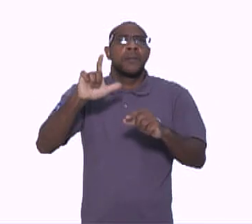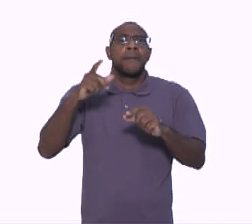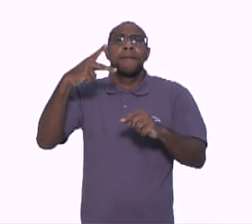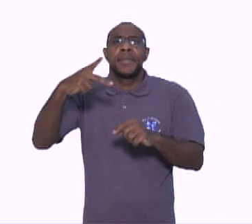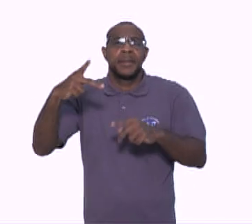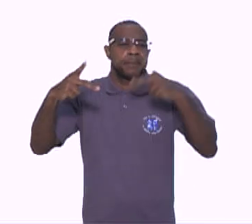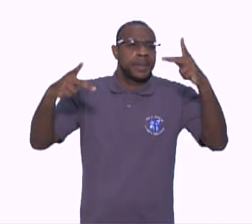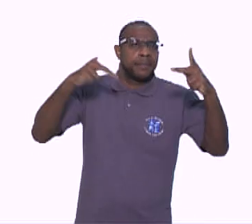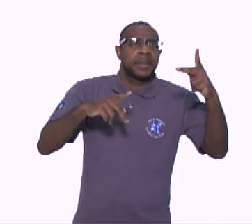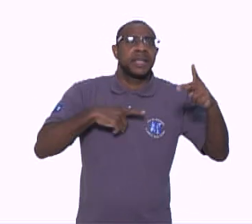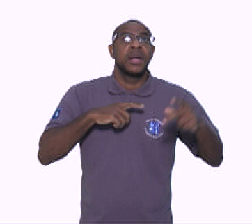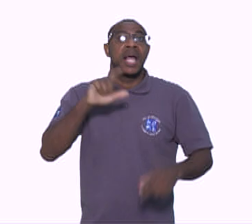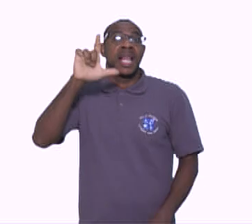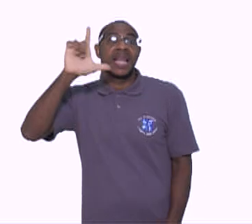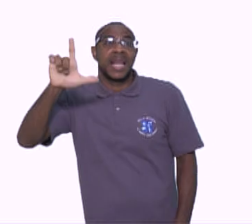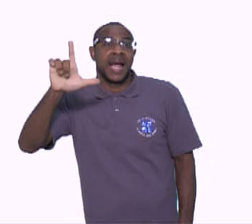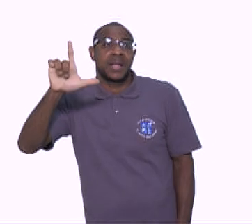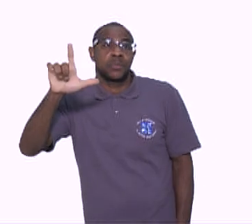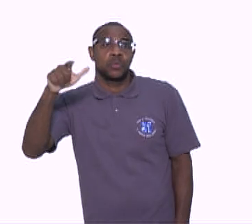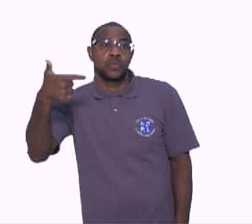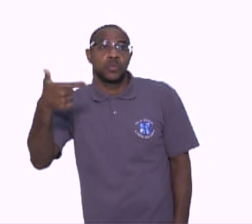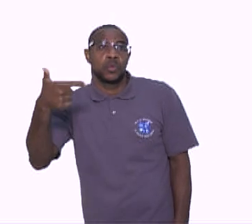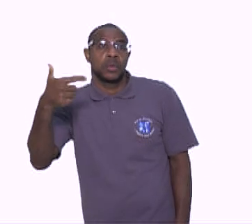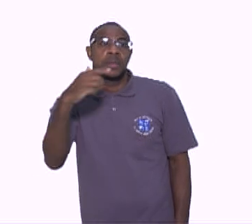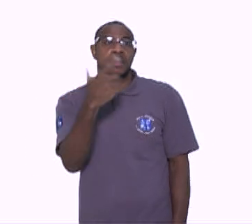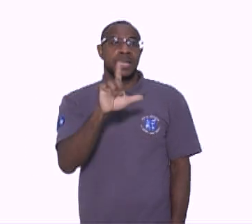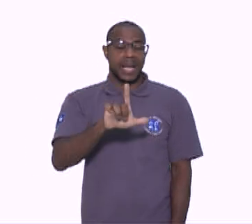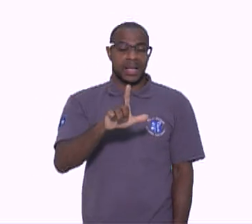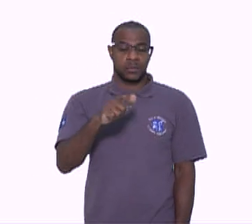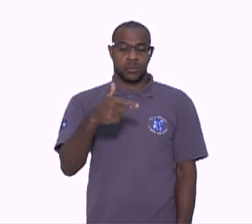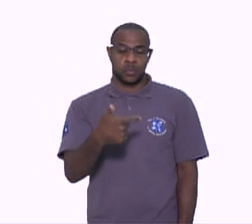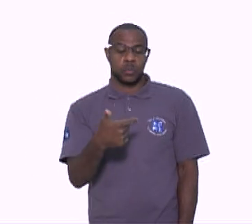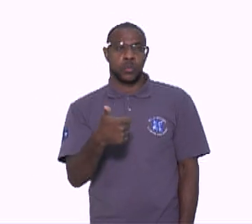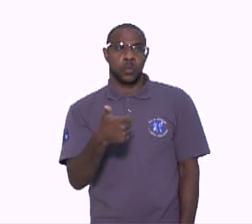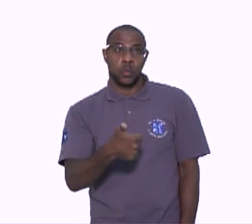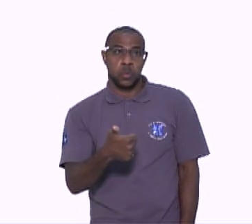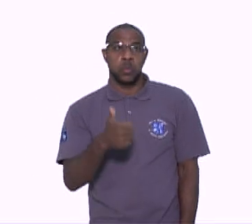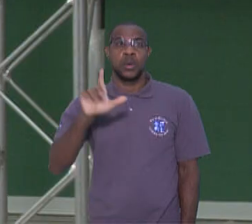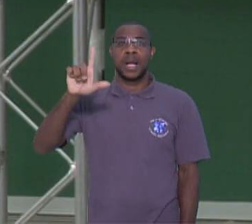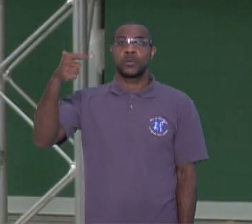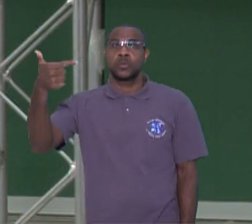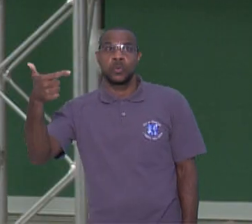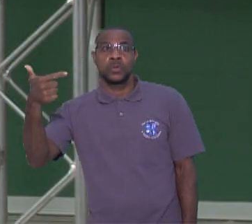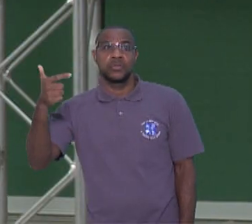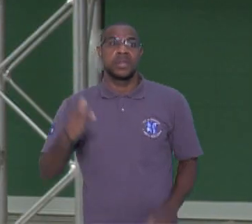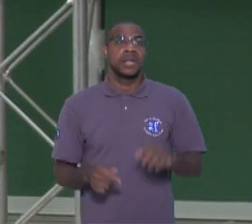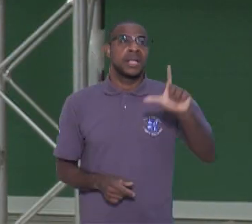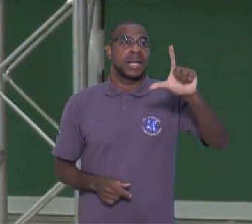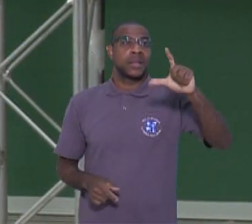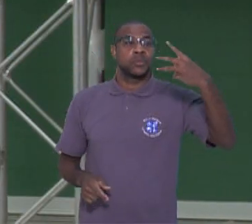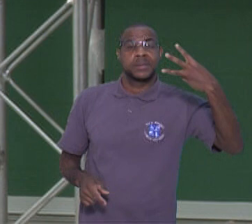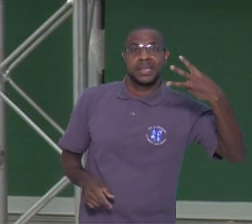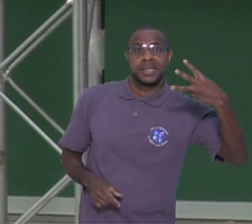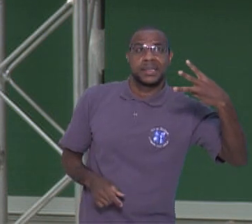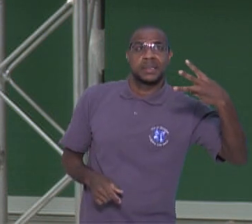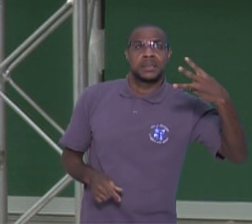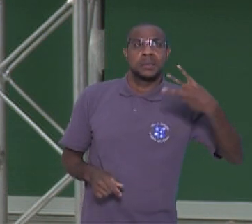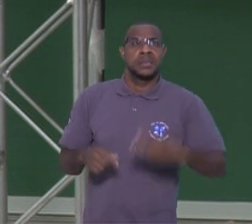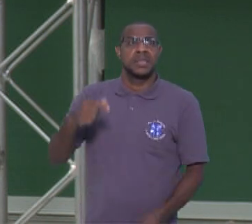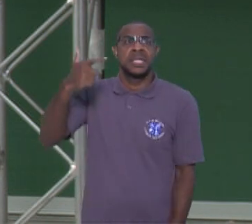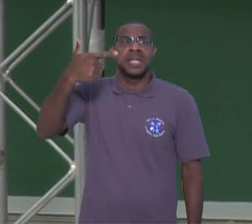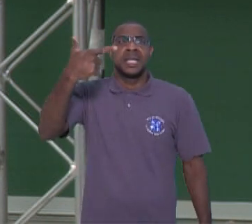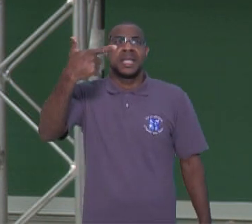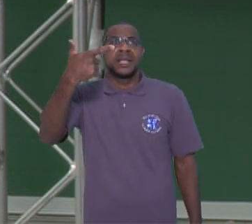o lado 2, 18. E tenho o lado 3, também 18. Mas, professor, 18 o quê? Bom,